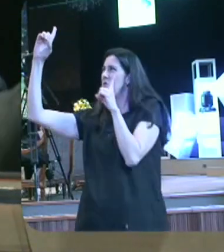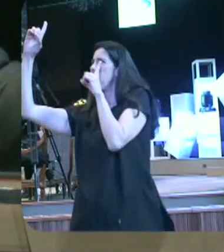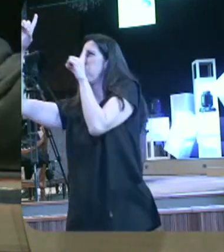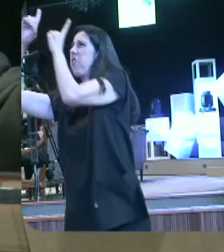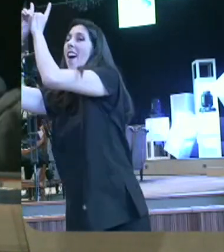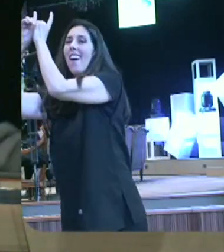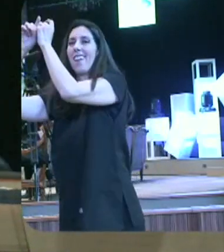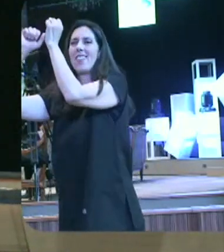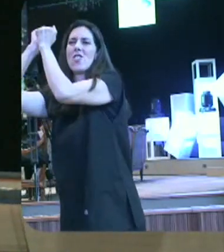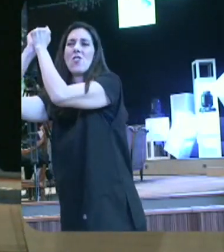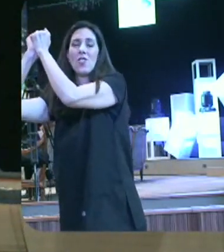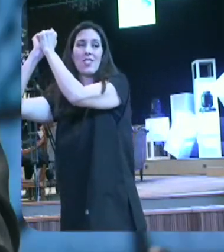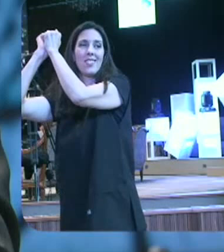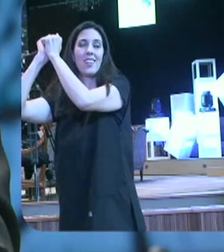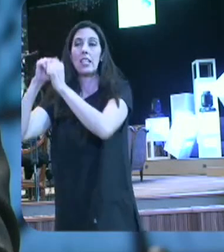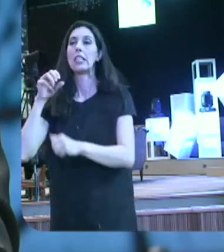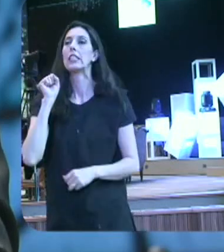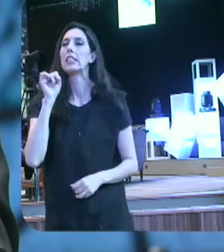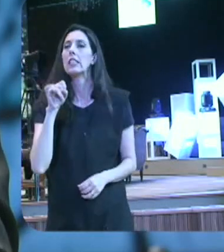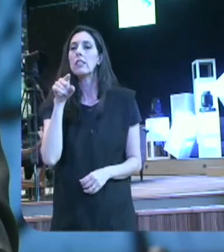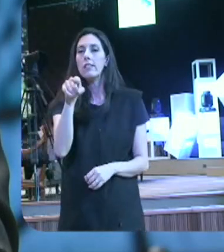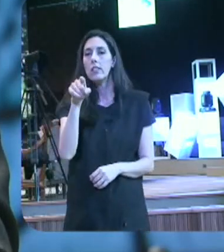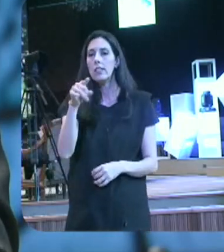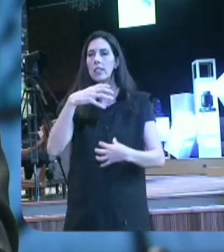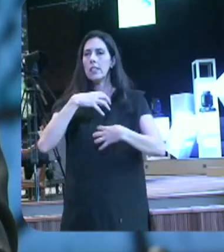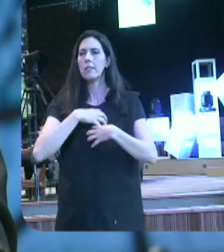é perdição.